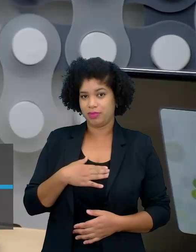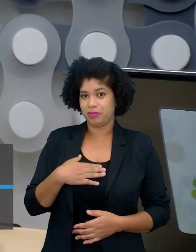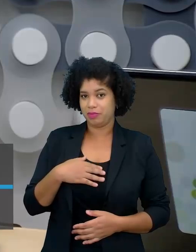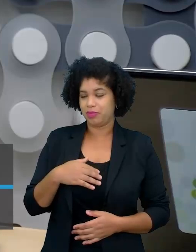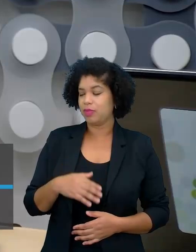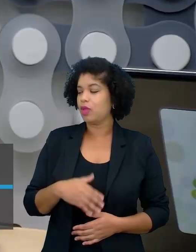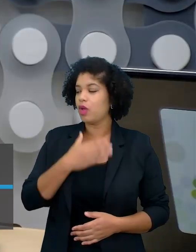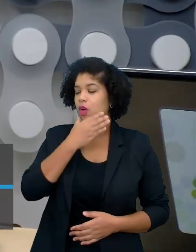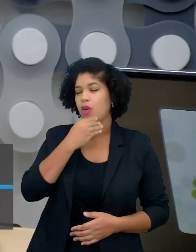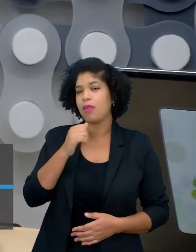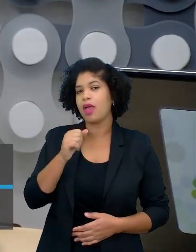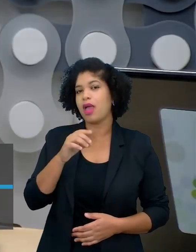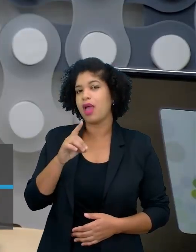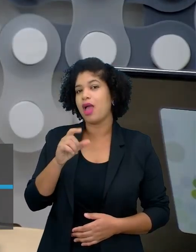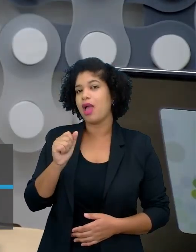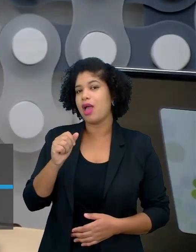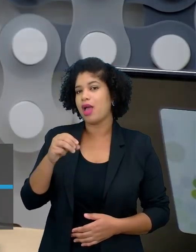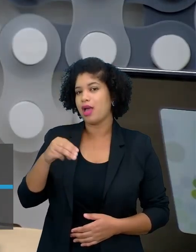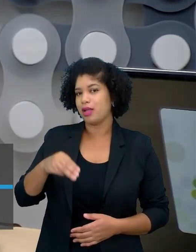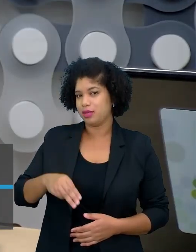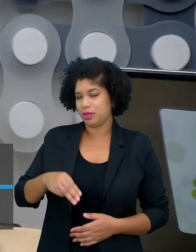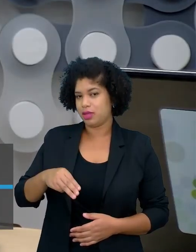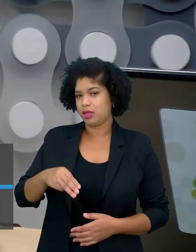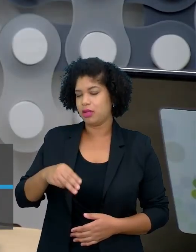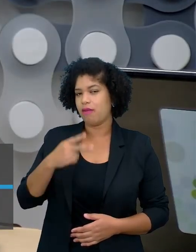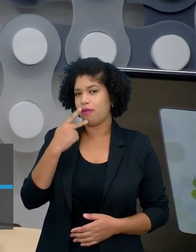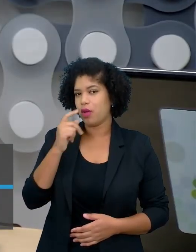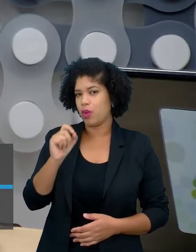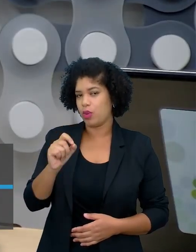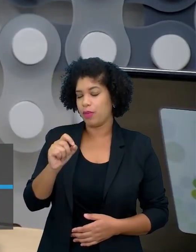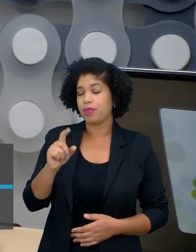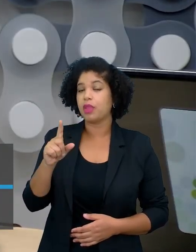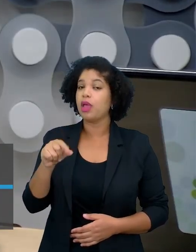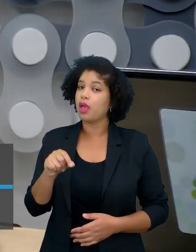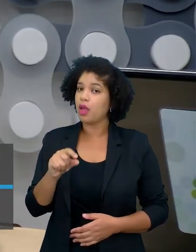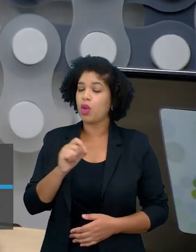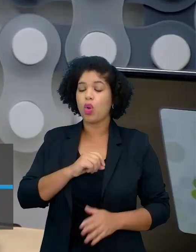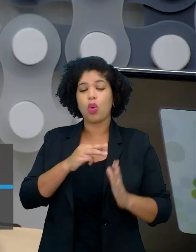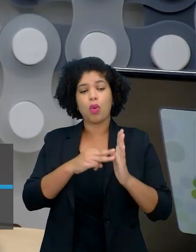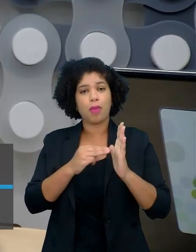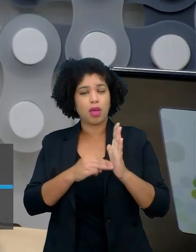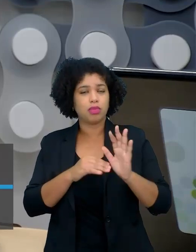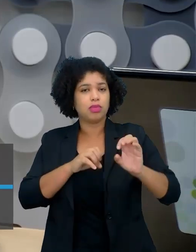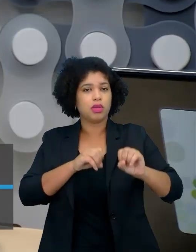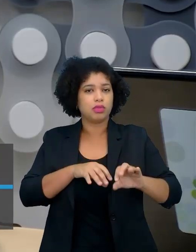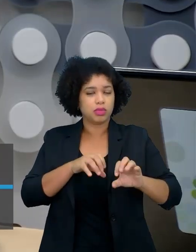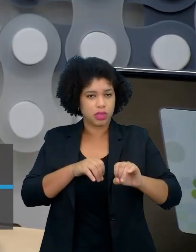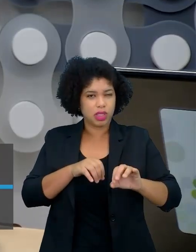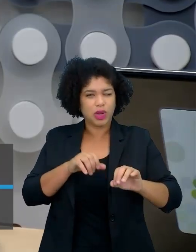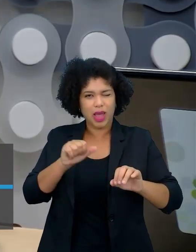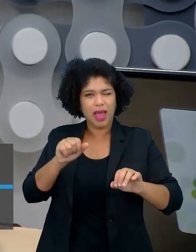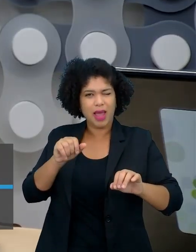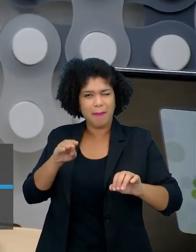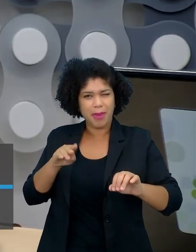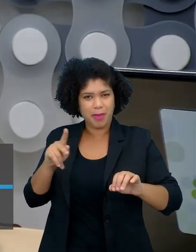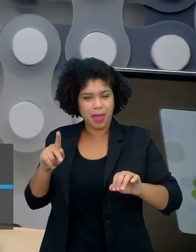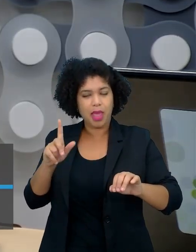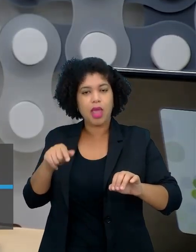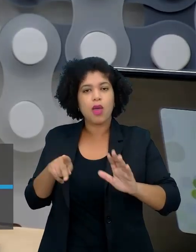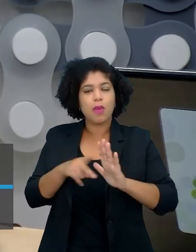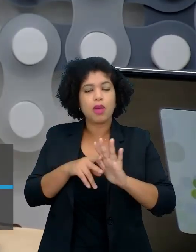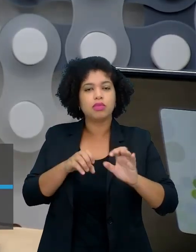professor Adam Carlos. Ele colocou o seguinte: é um método de ensino que recomenda a realização de atividades